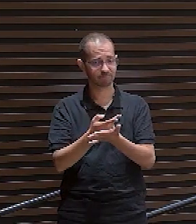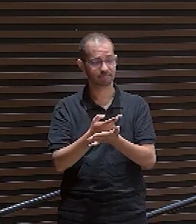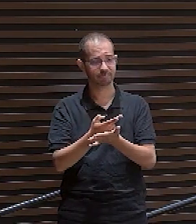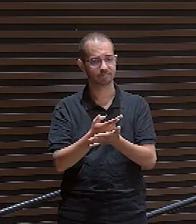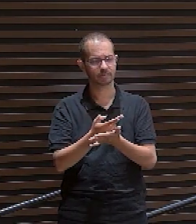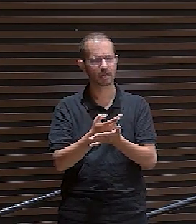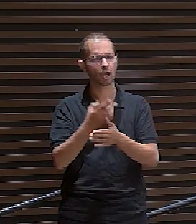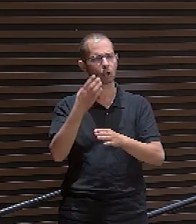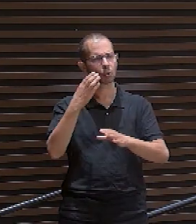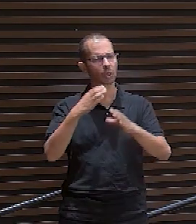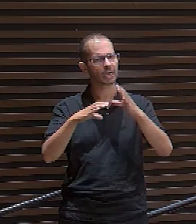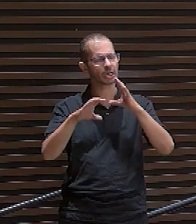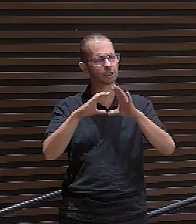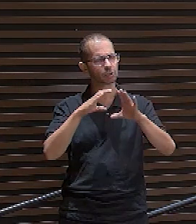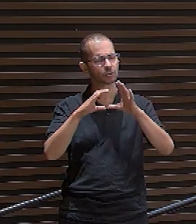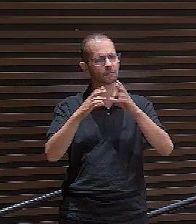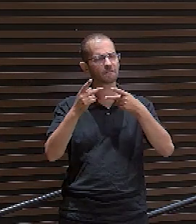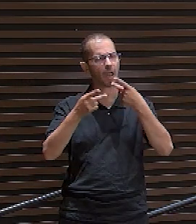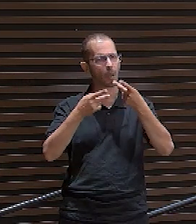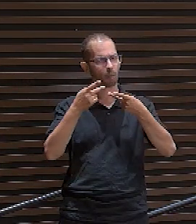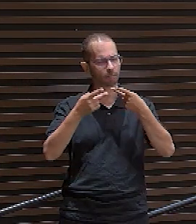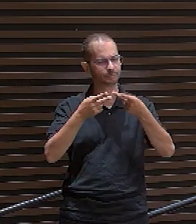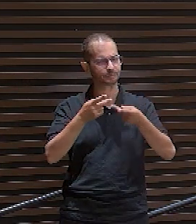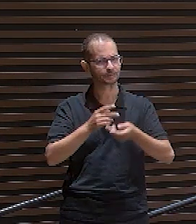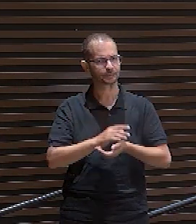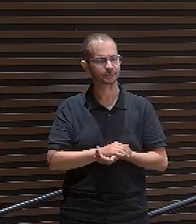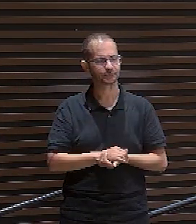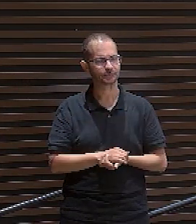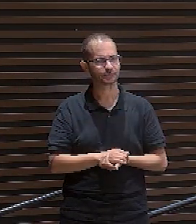E no cântico ele disse: